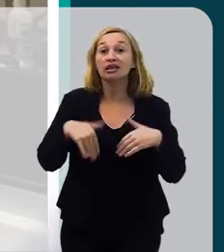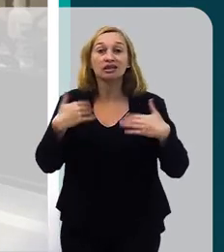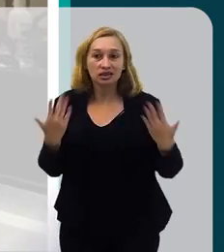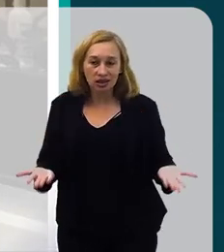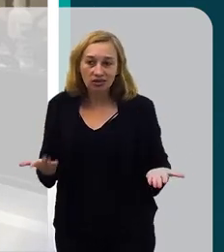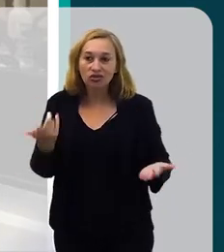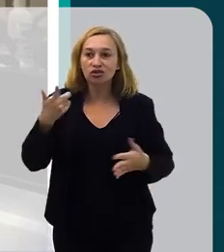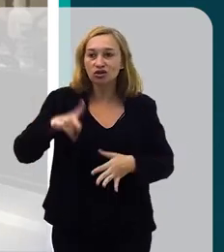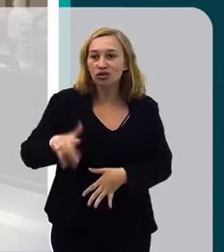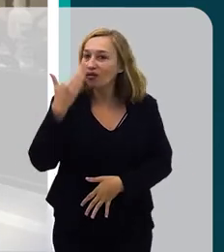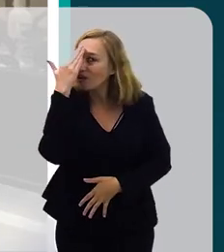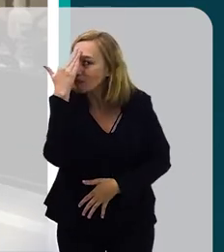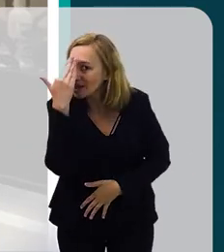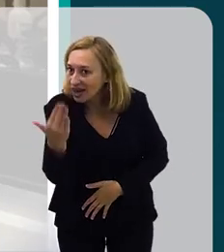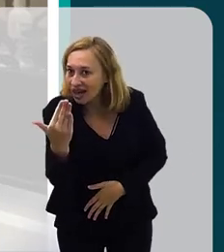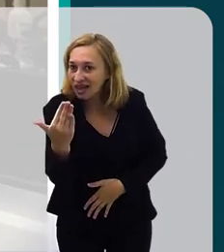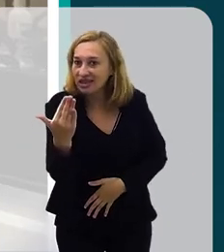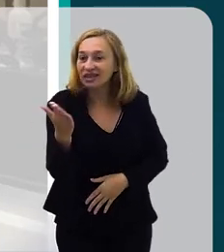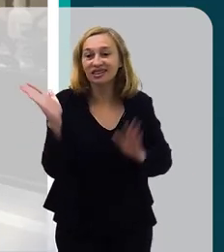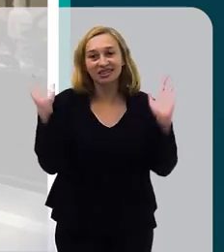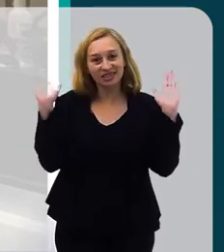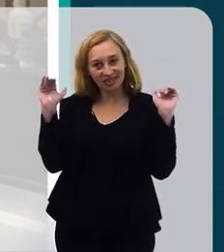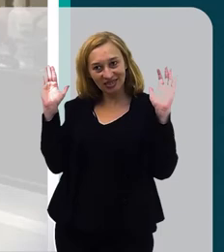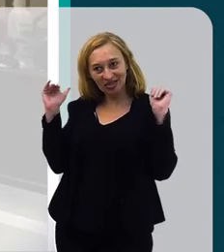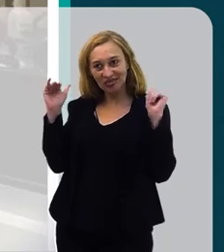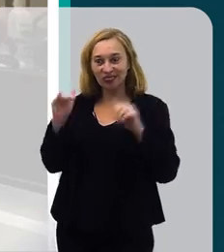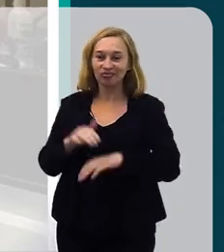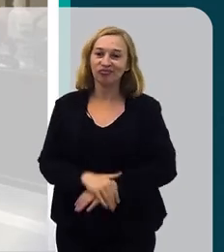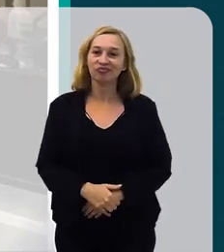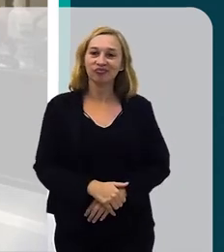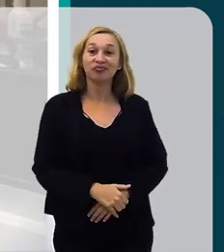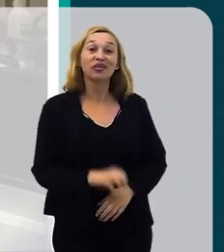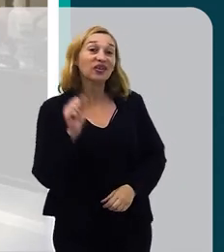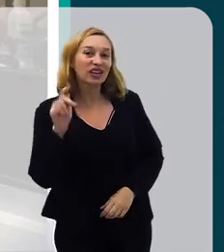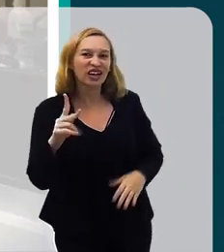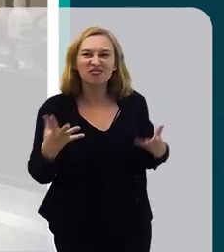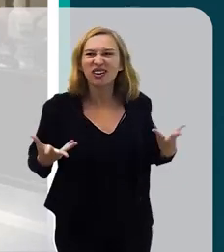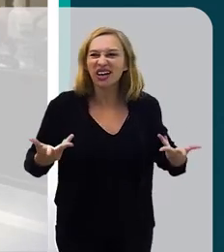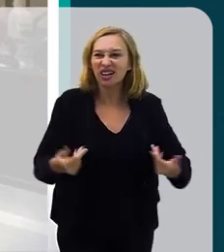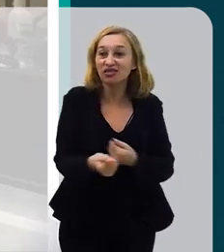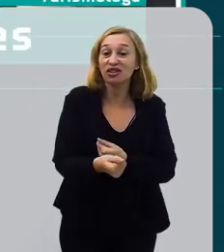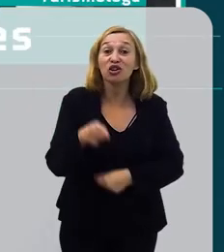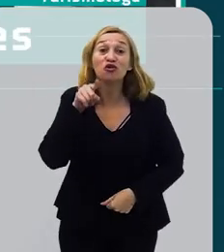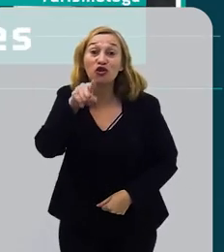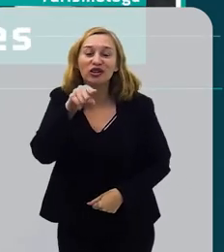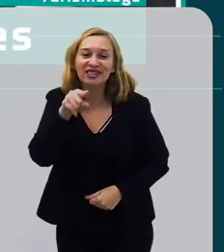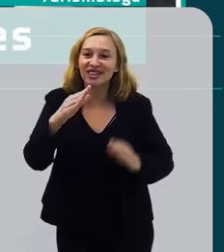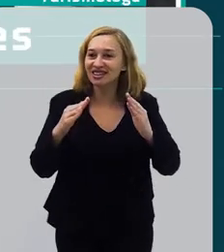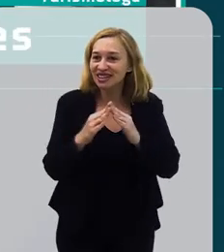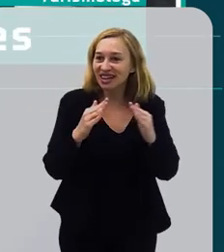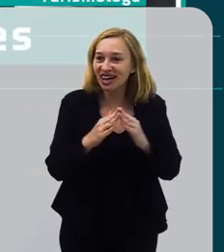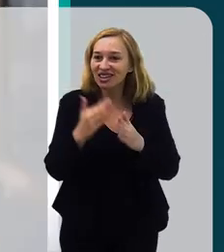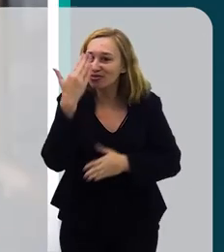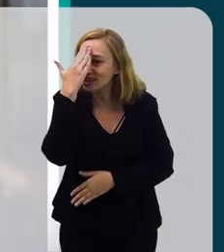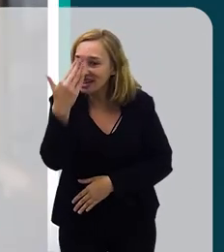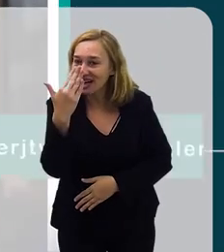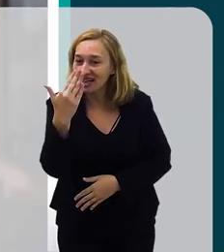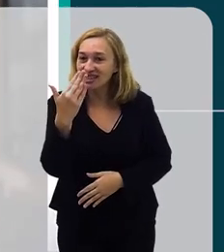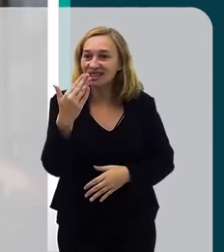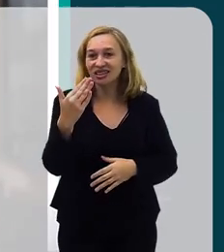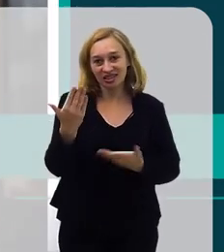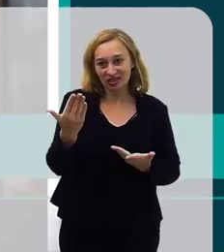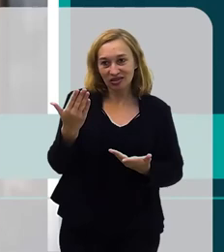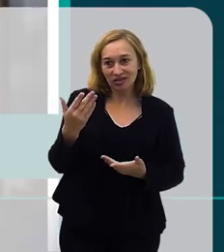inerentes à nossa sociedade. Então, mais uma vez agradeço e até breve. Ok, maravilha.